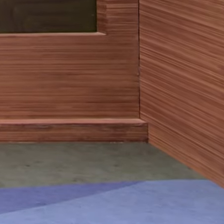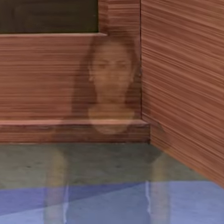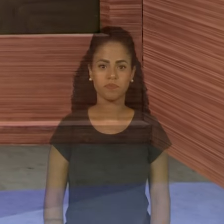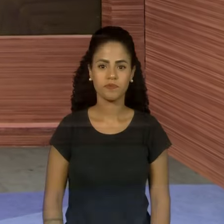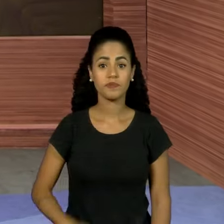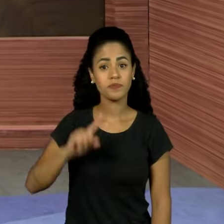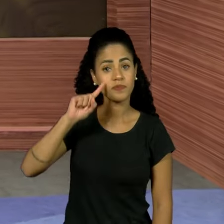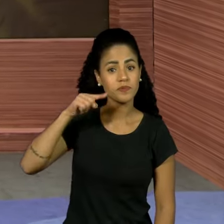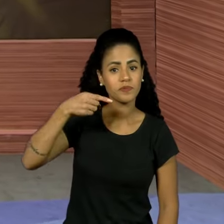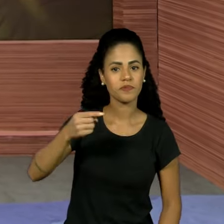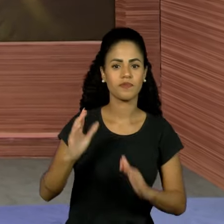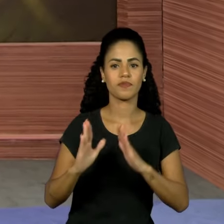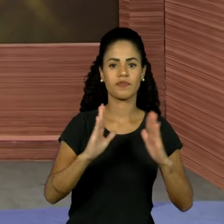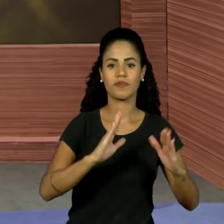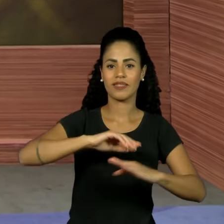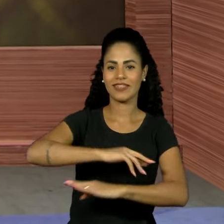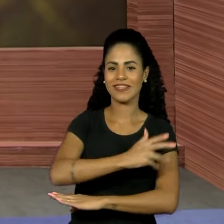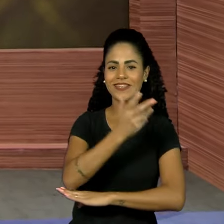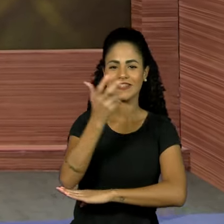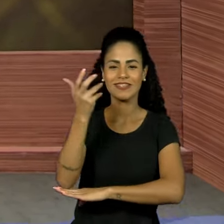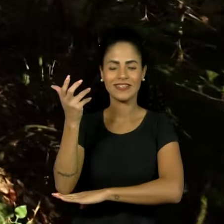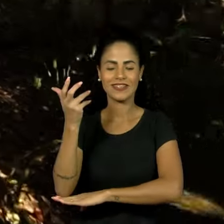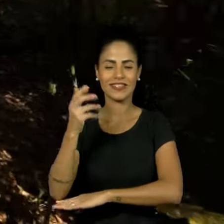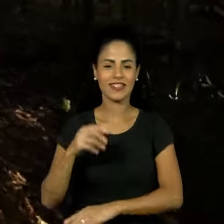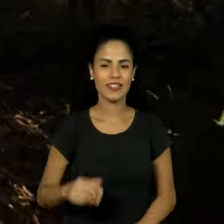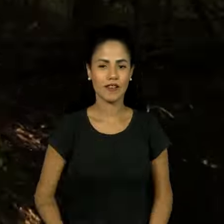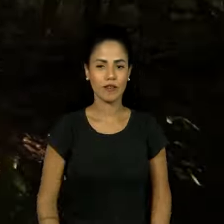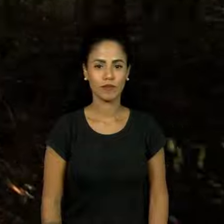Você vai ver a seguir aqui no Repórter Eco.